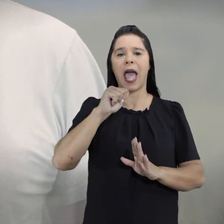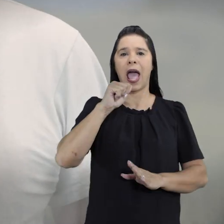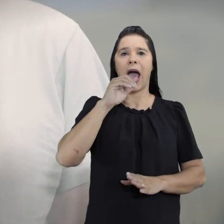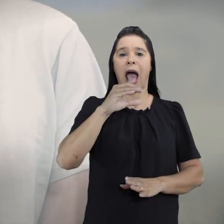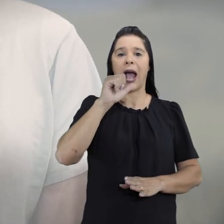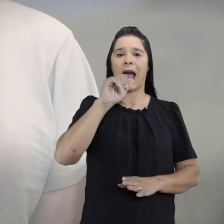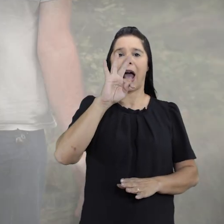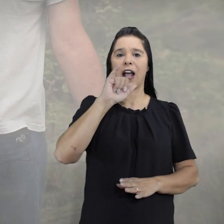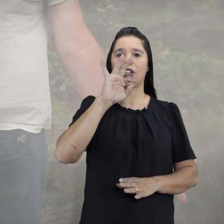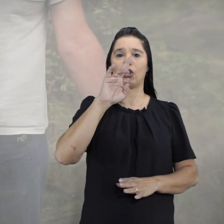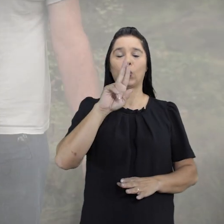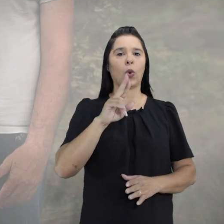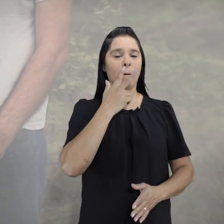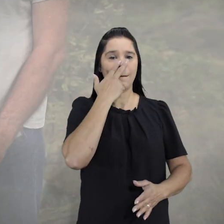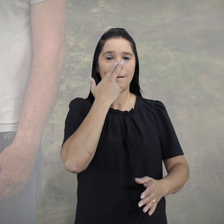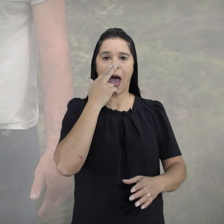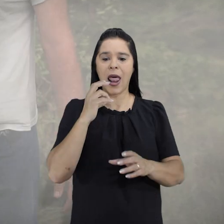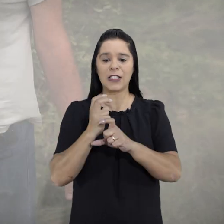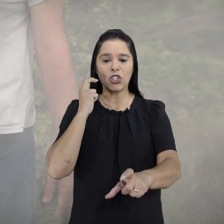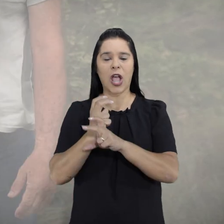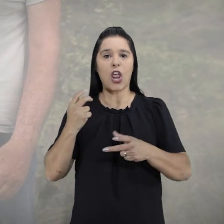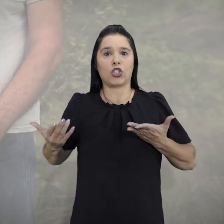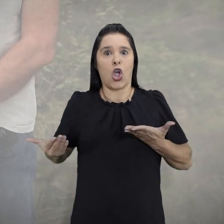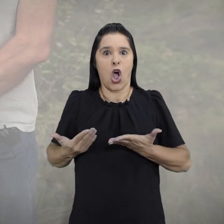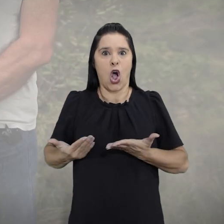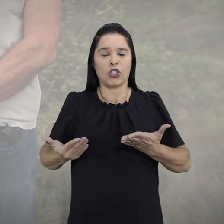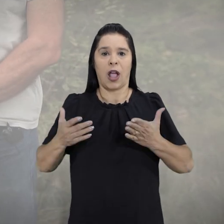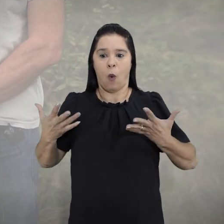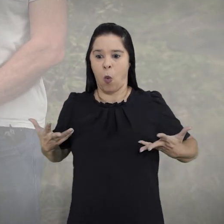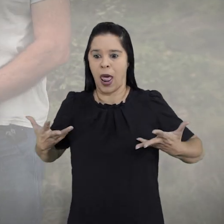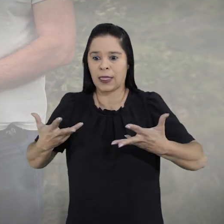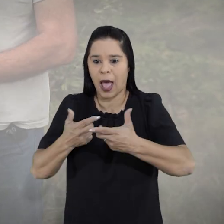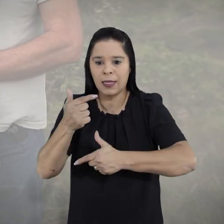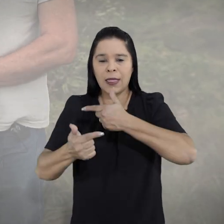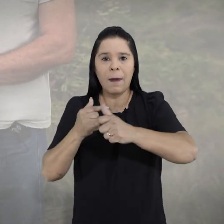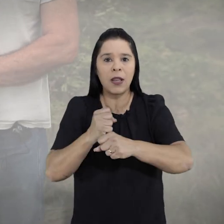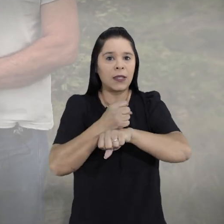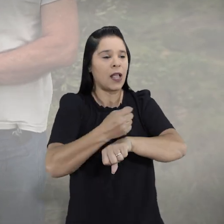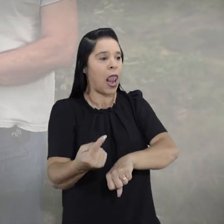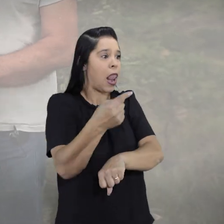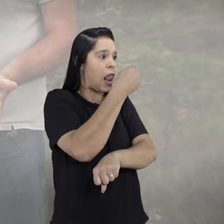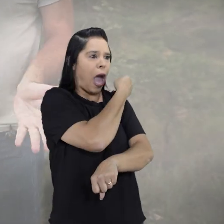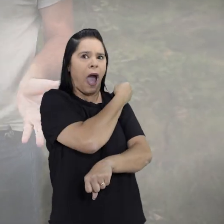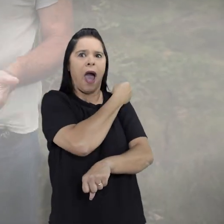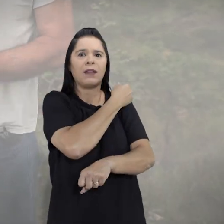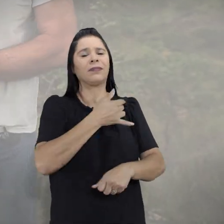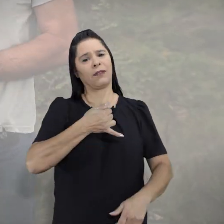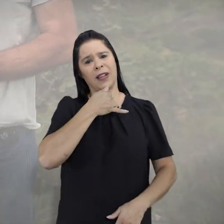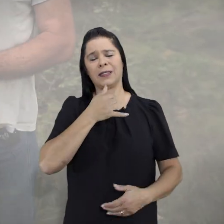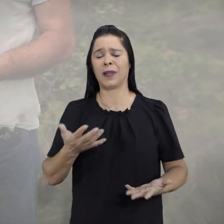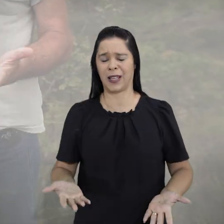é obra de engenharia atual. A qualidade do trabalho do pessoal foi sensacional. E,